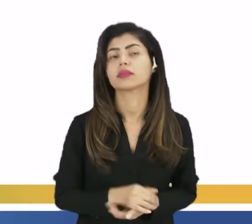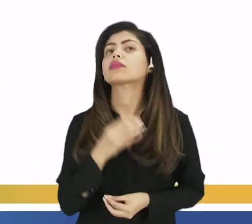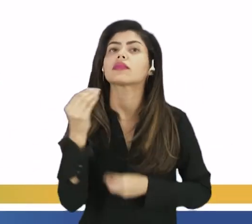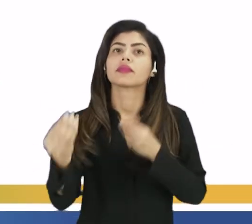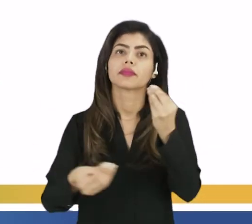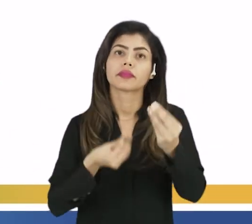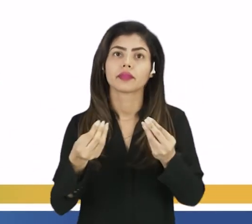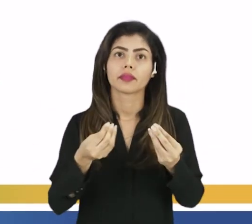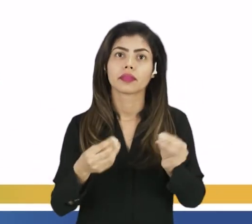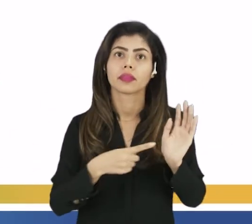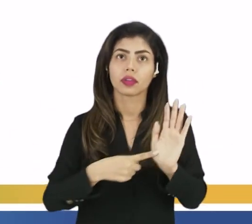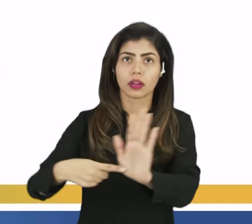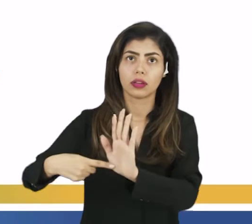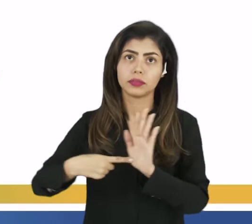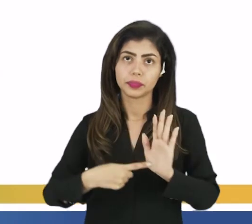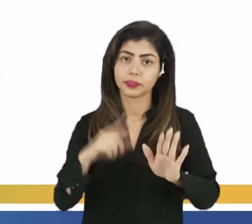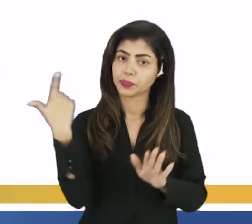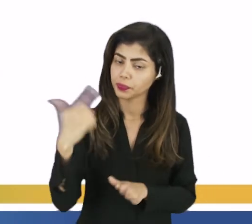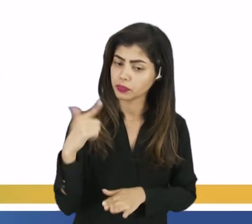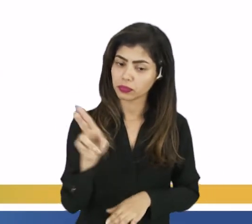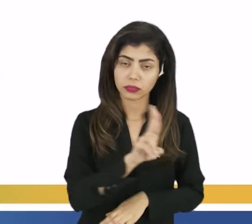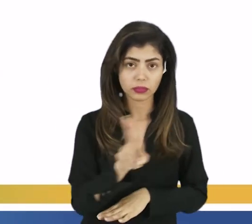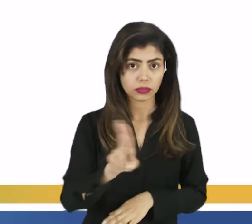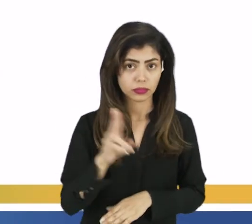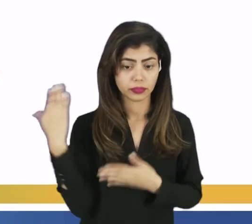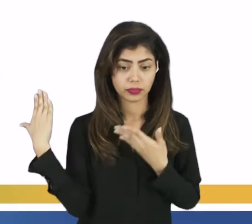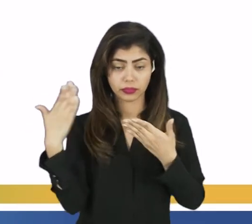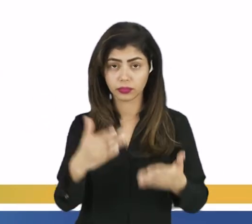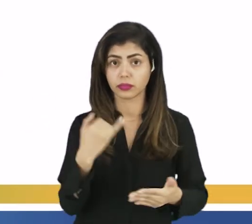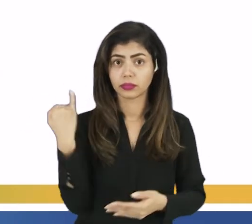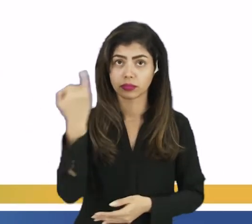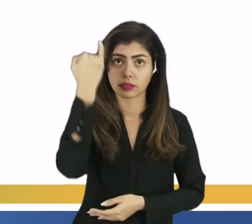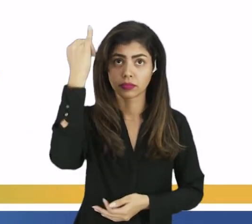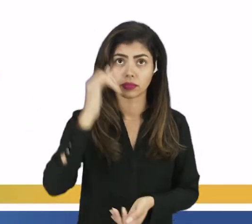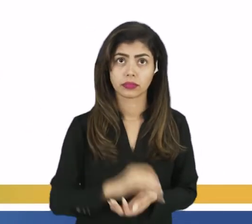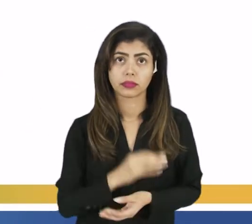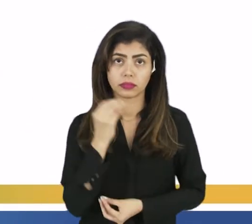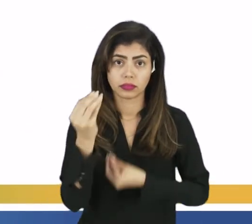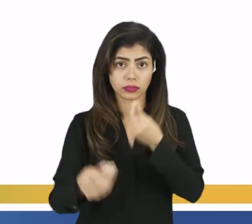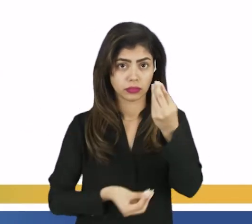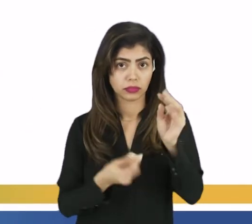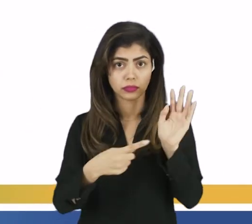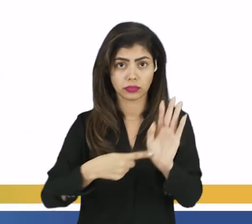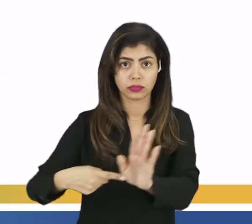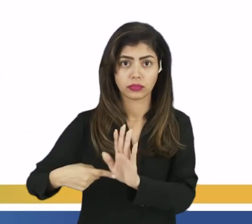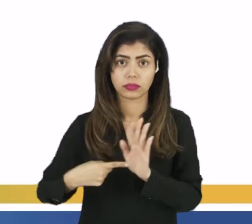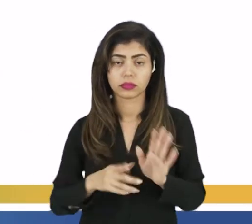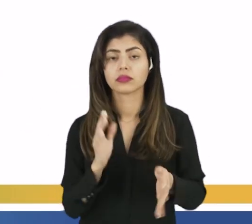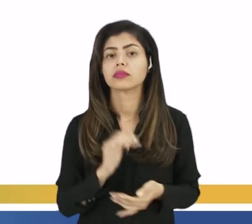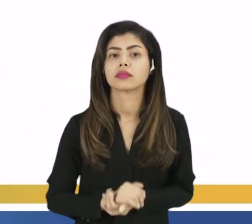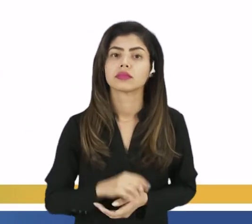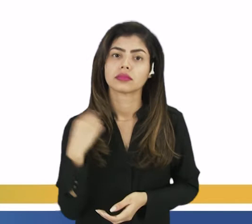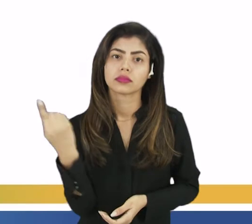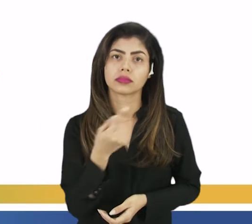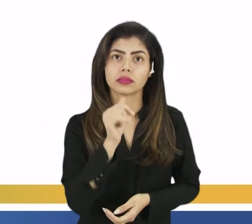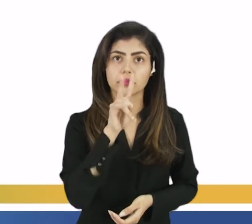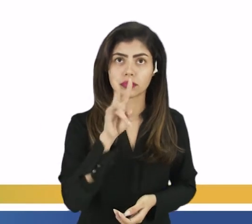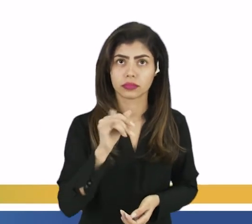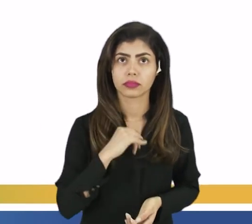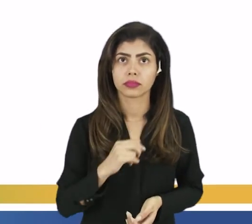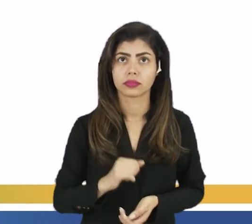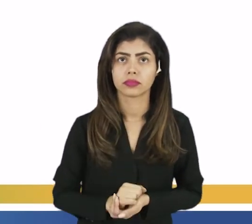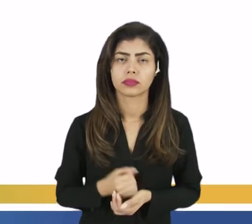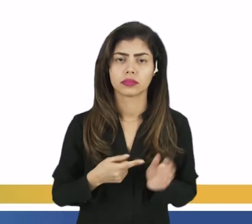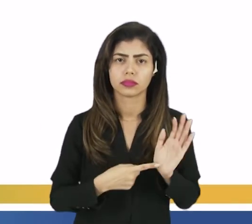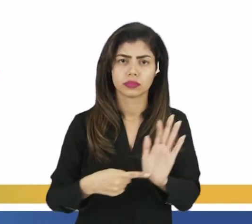como que funciona na família b a família bem não tem um nome específico como nós temos os elementos representativos e a gente vai utilizar